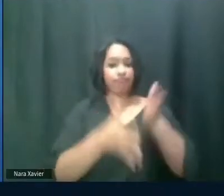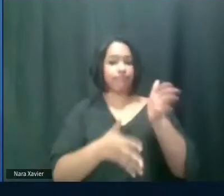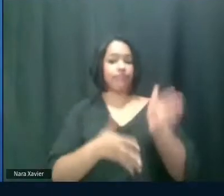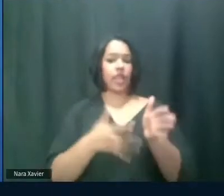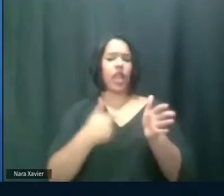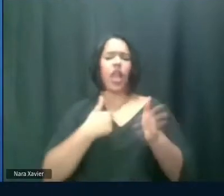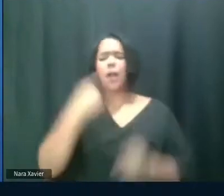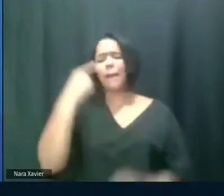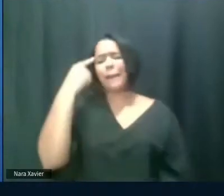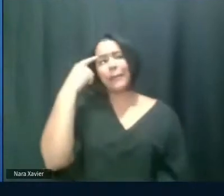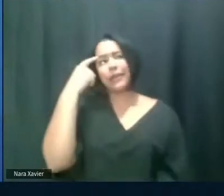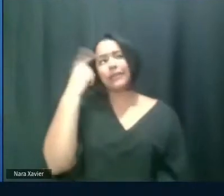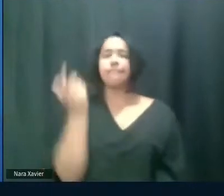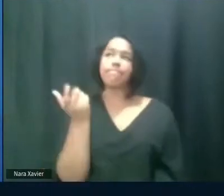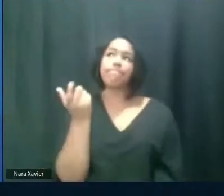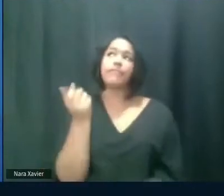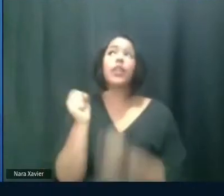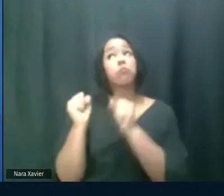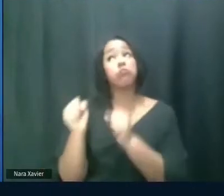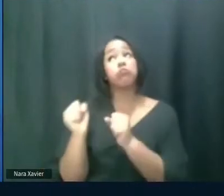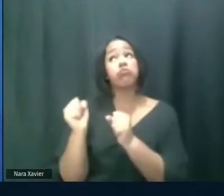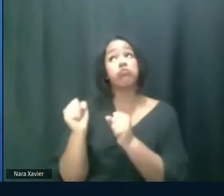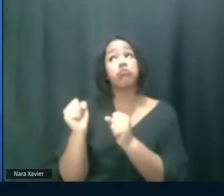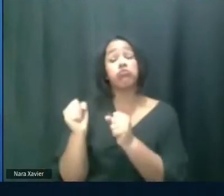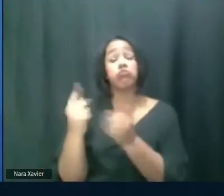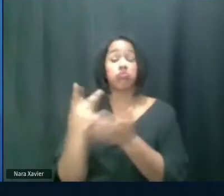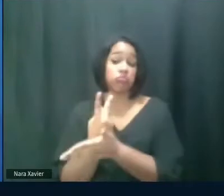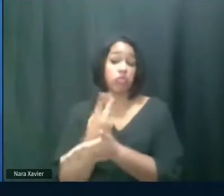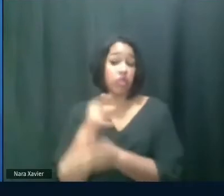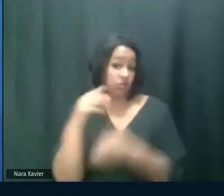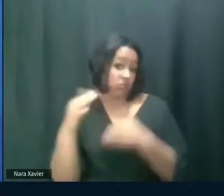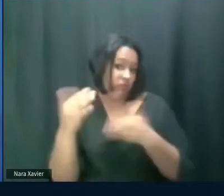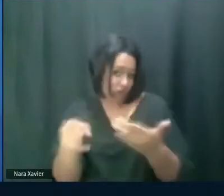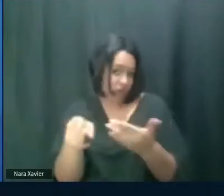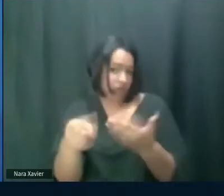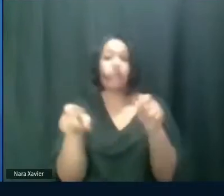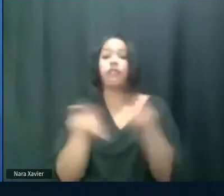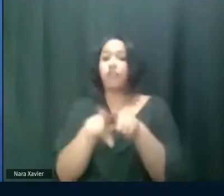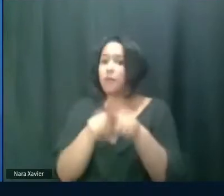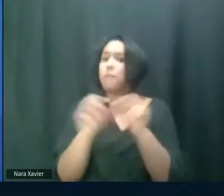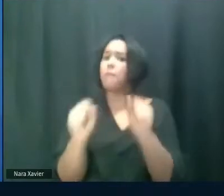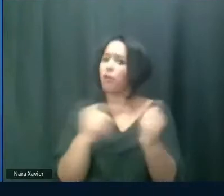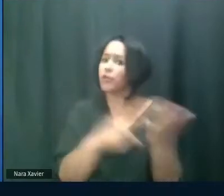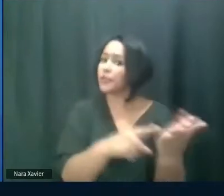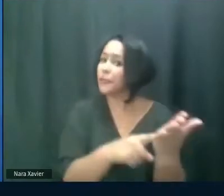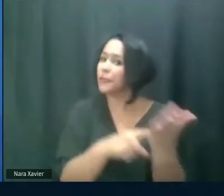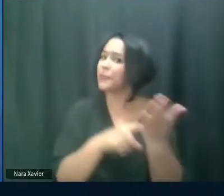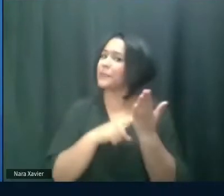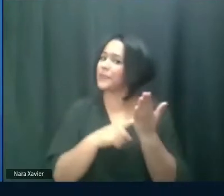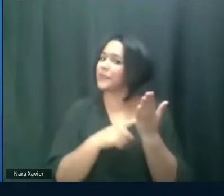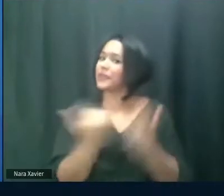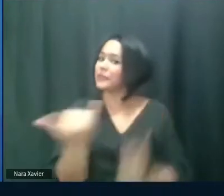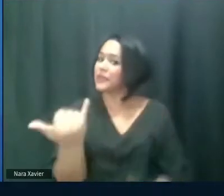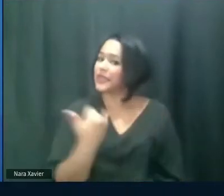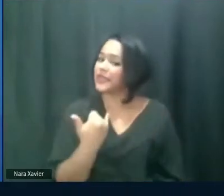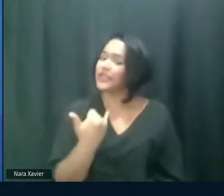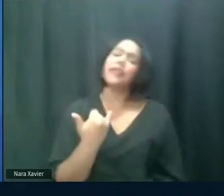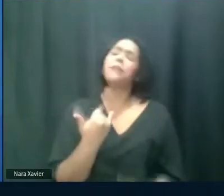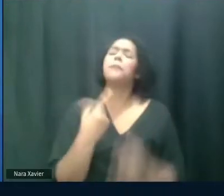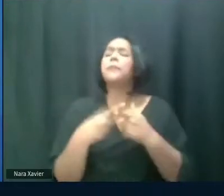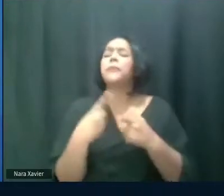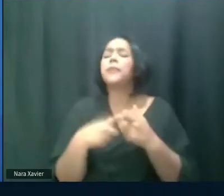fiquei pensando em algumas possibilidades. Aí talvez você possa trazer para mim o motivo que te levou a usar esse termo